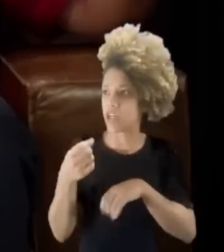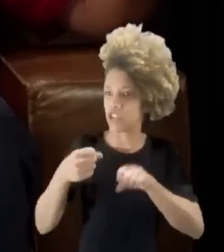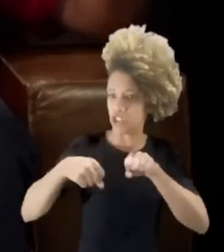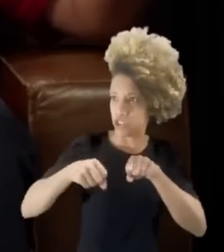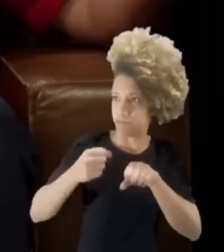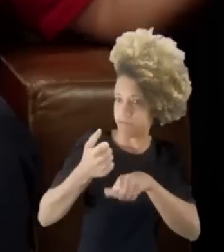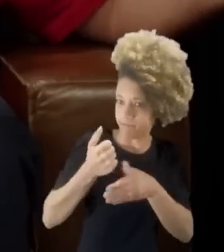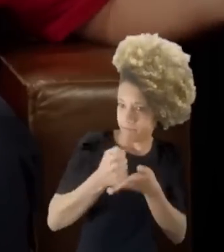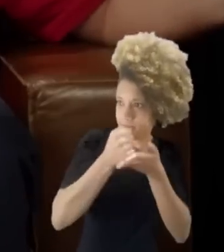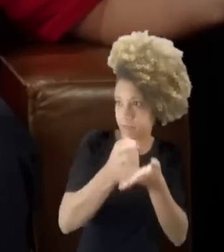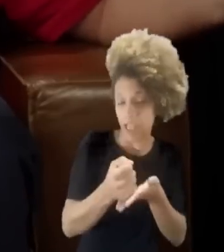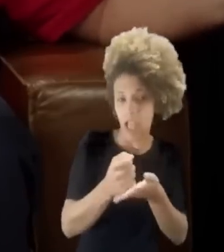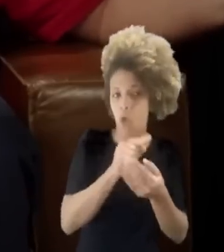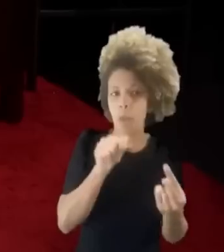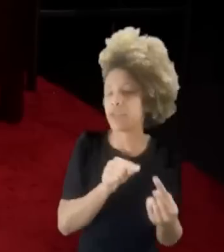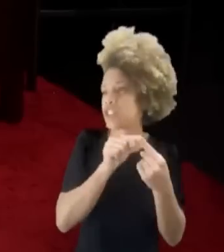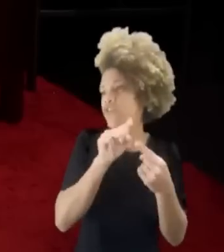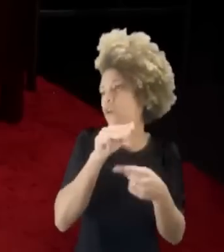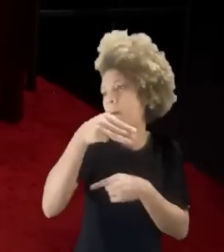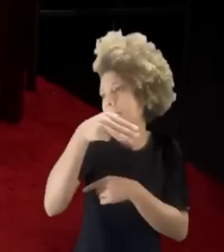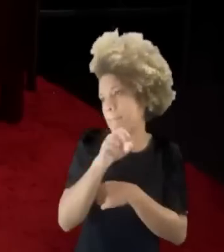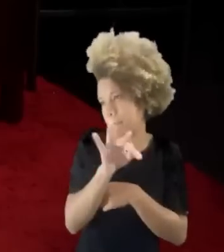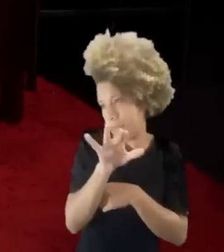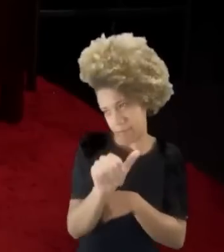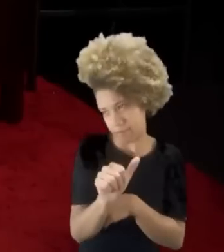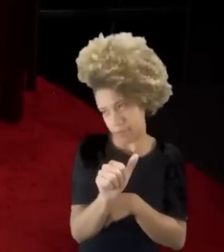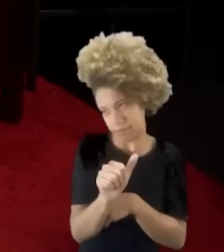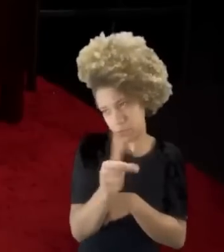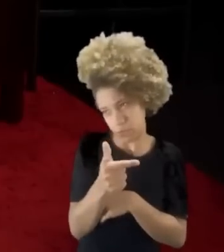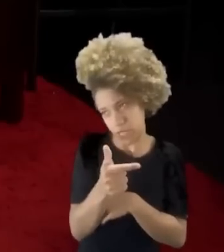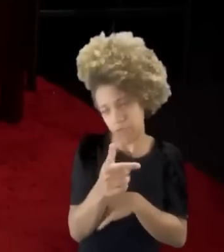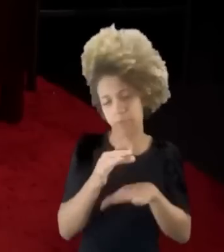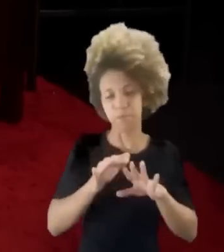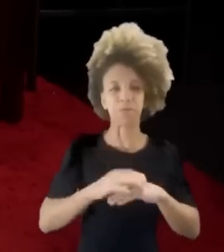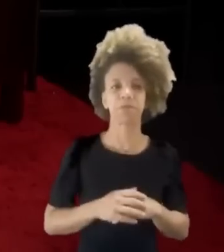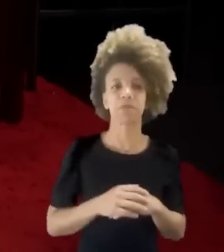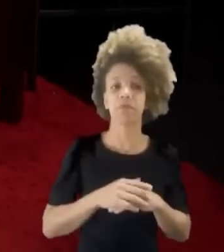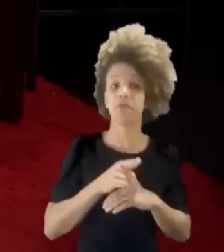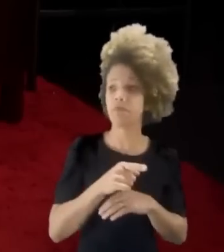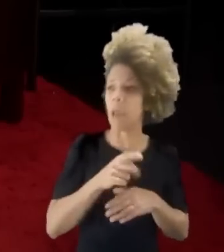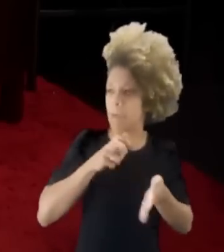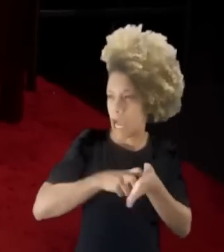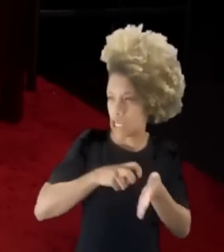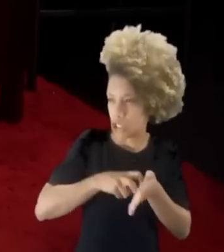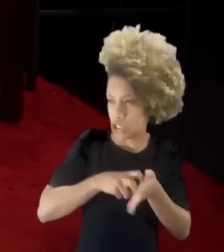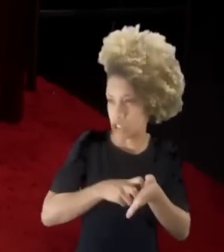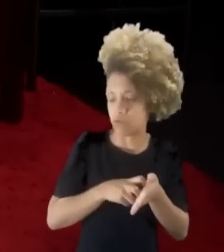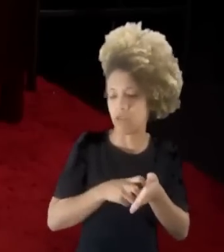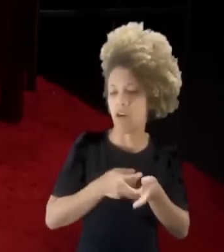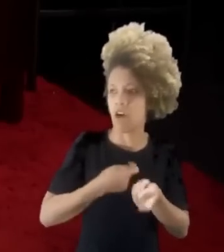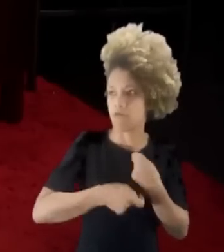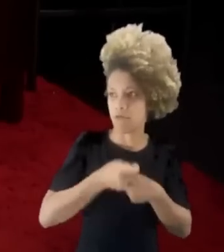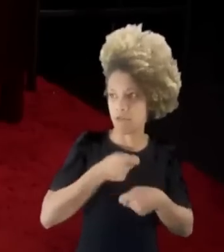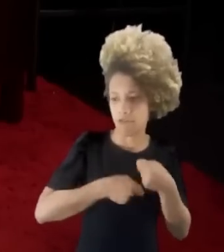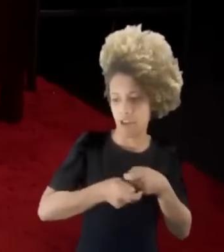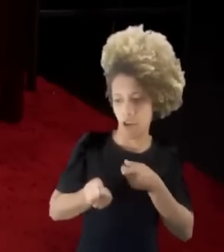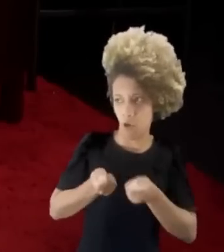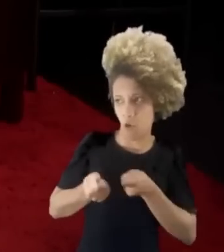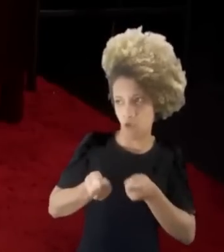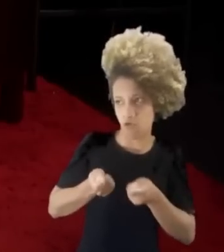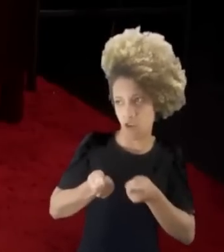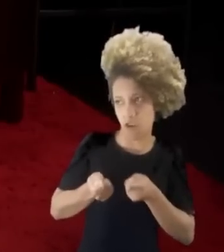o aplicativo não bateu a meta Vamos ser sincero aí o aplicativo pra castigar ele ser ceia ele